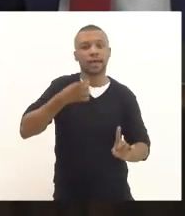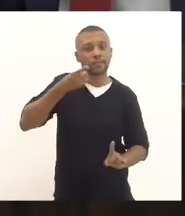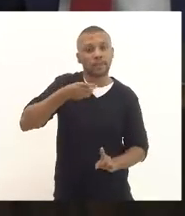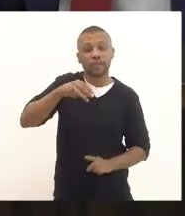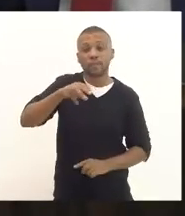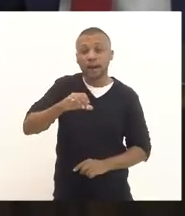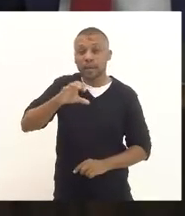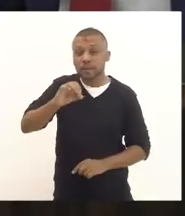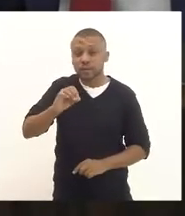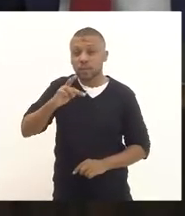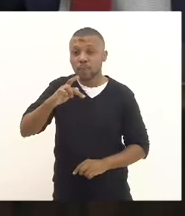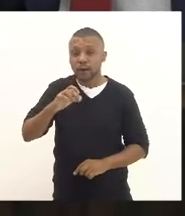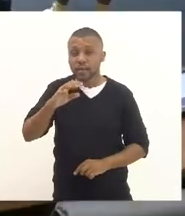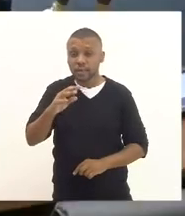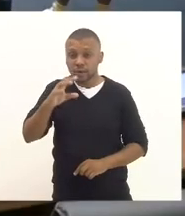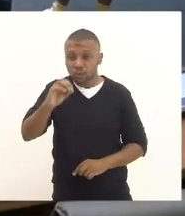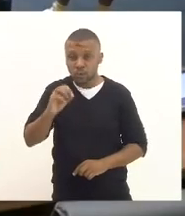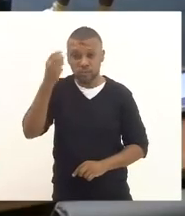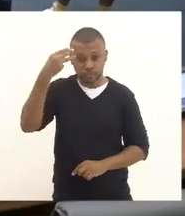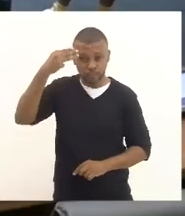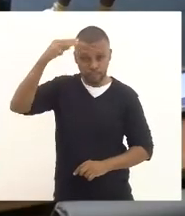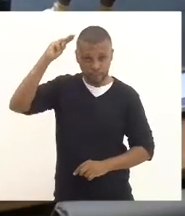deputado Márcio Pacheco